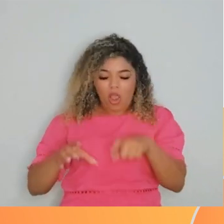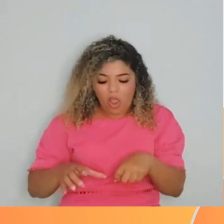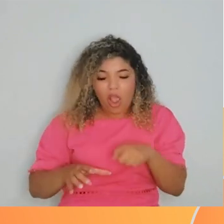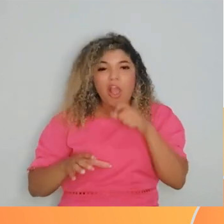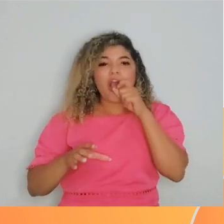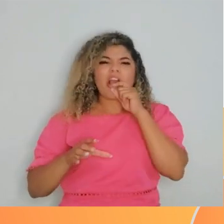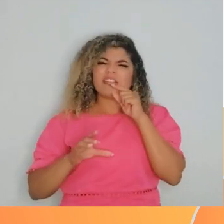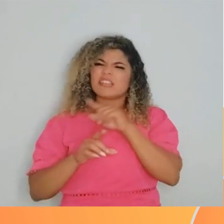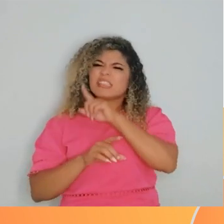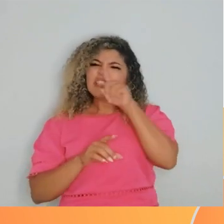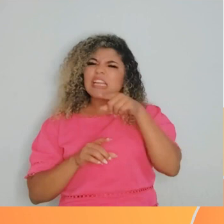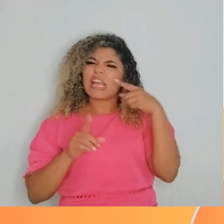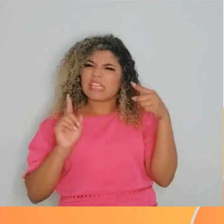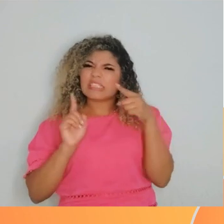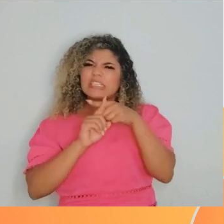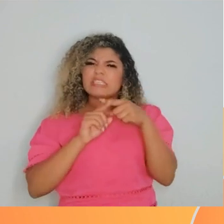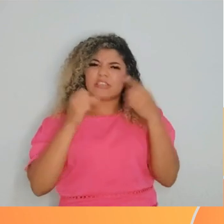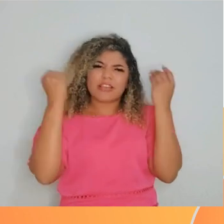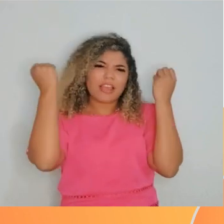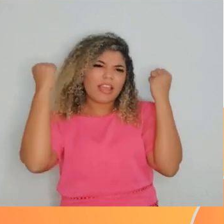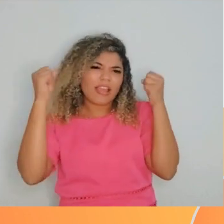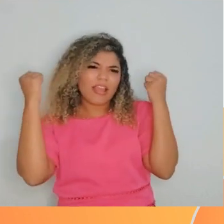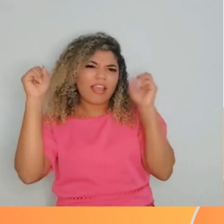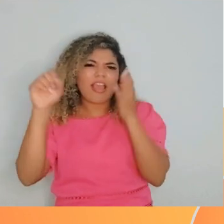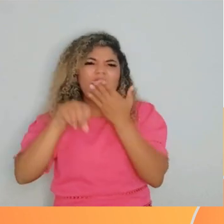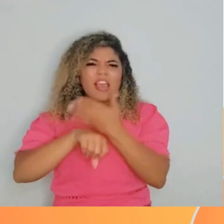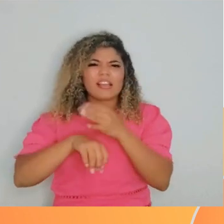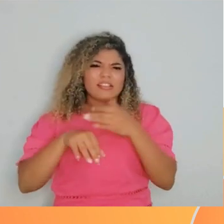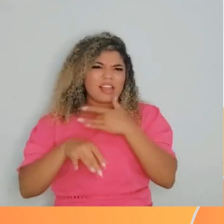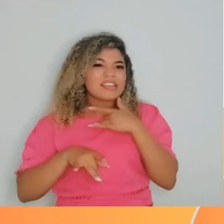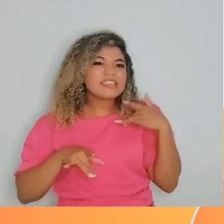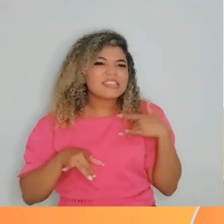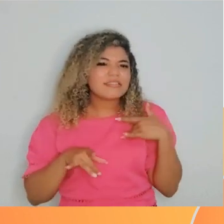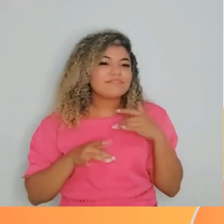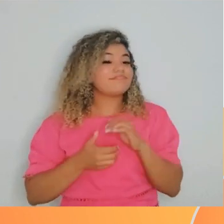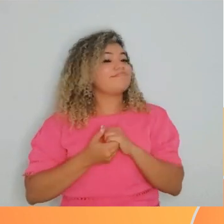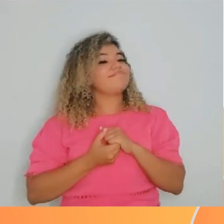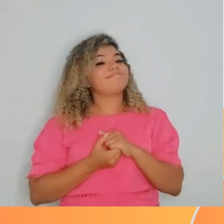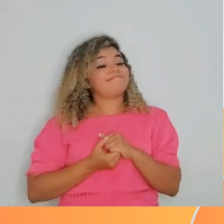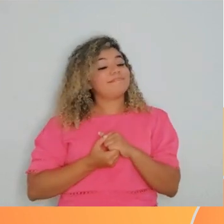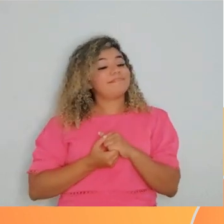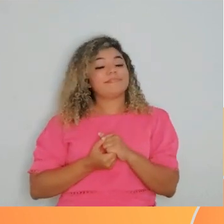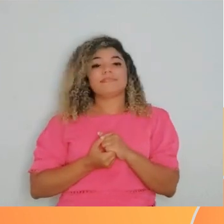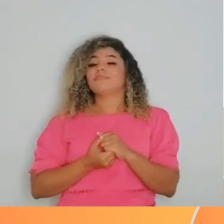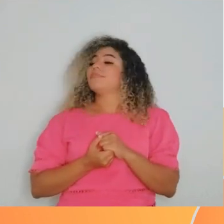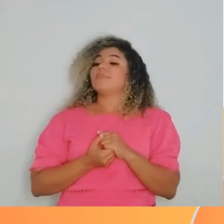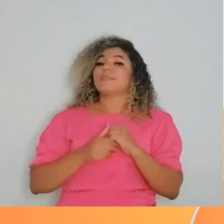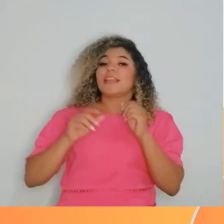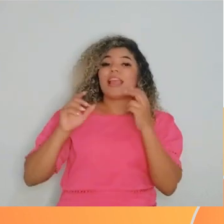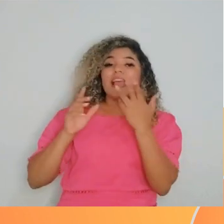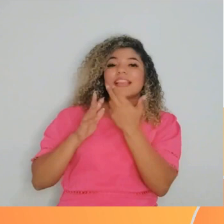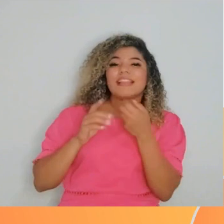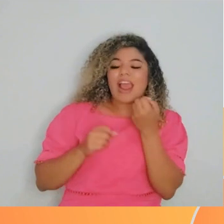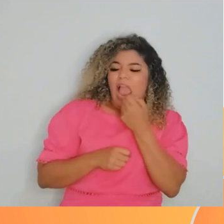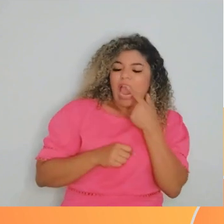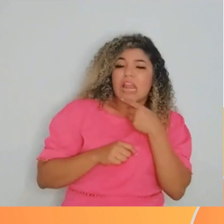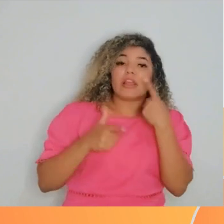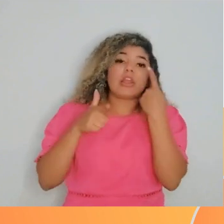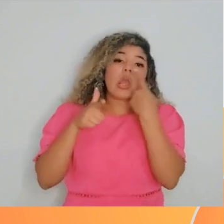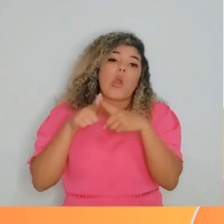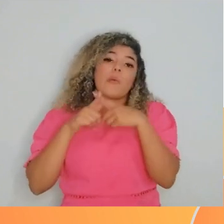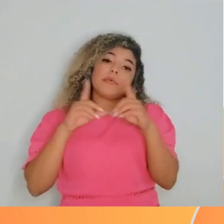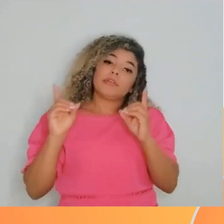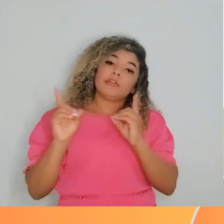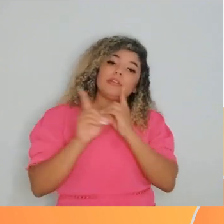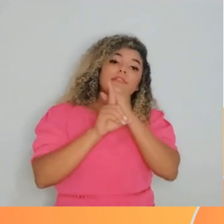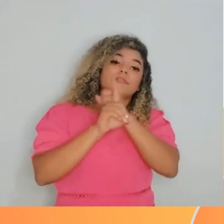comer a pipoca. Será que esses representantes aqui na charge estão sendo saudáveis? A charge ironiza um dos